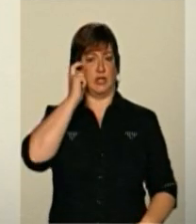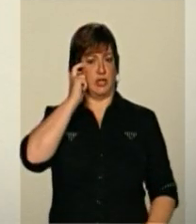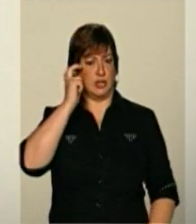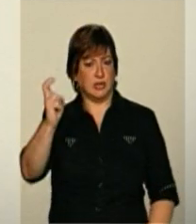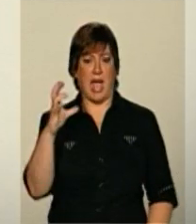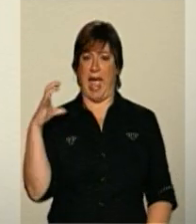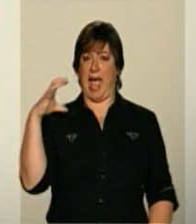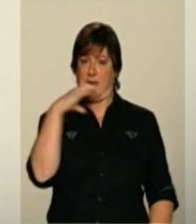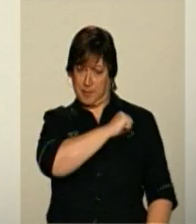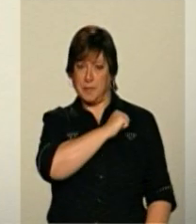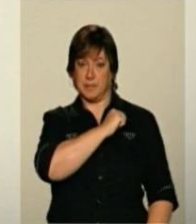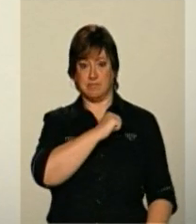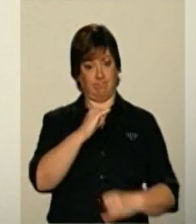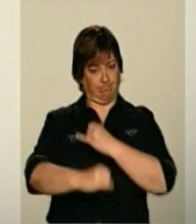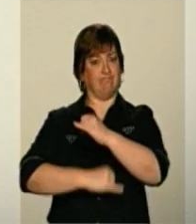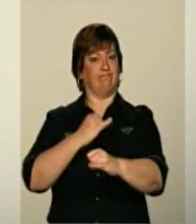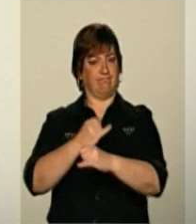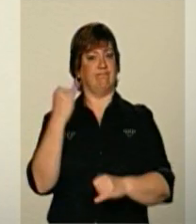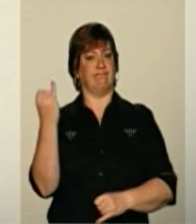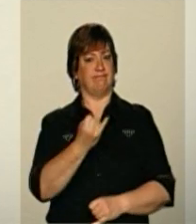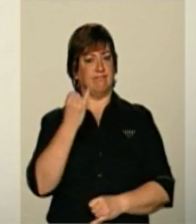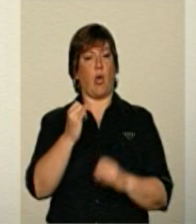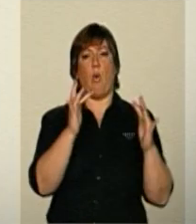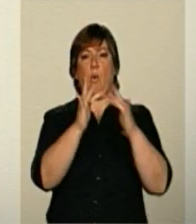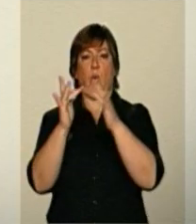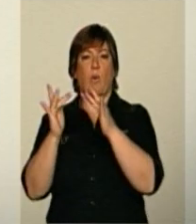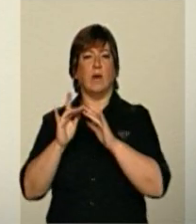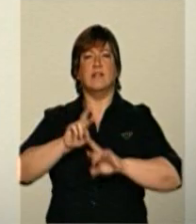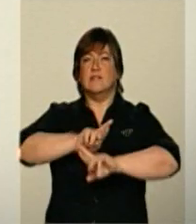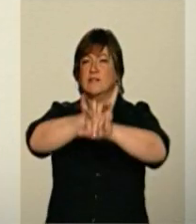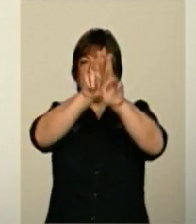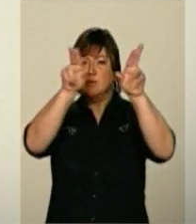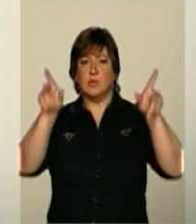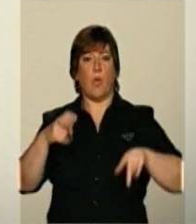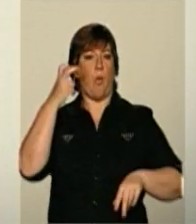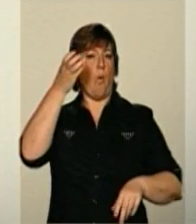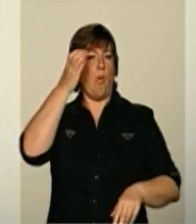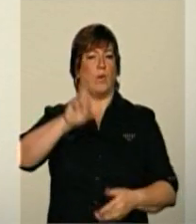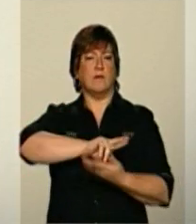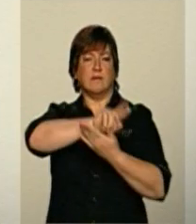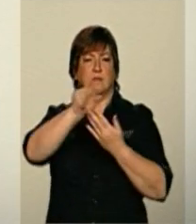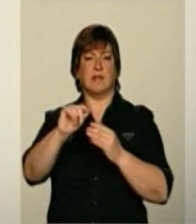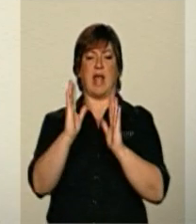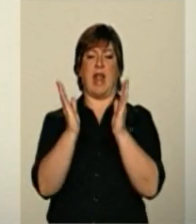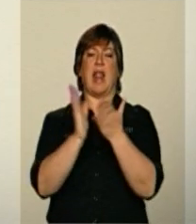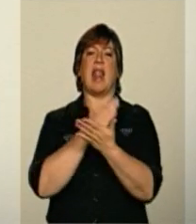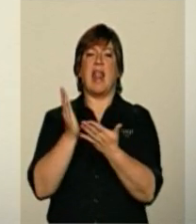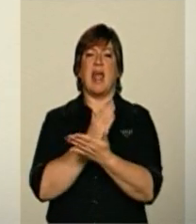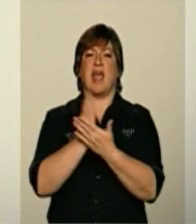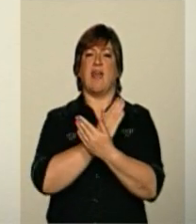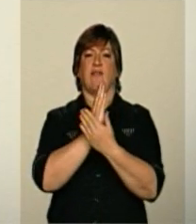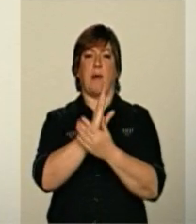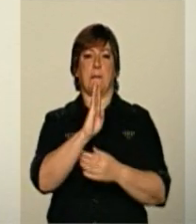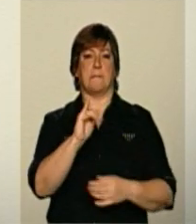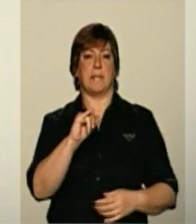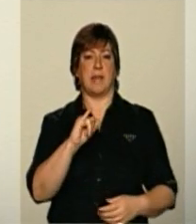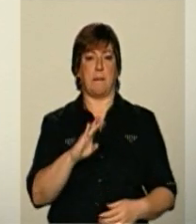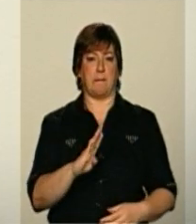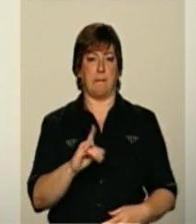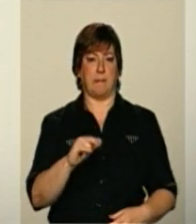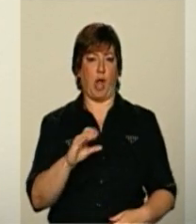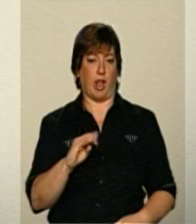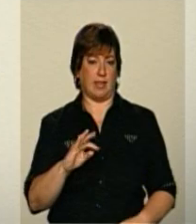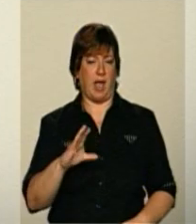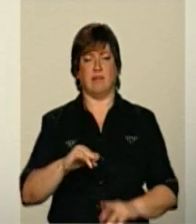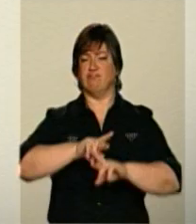forma rápida o contato com as mais diversas culturas com bibliotecas enfim com internet